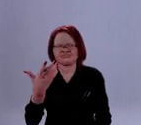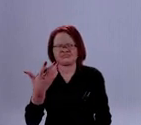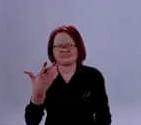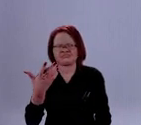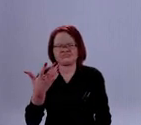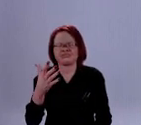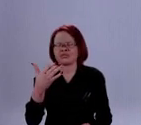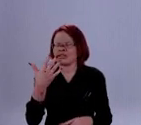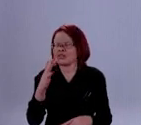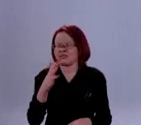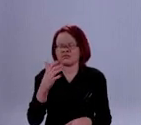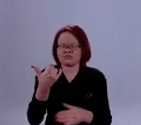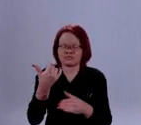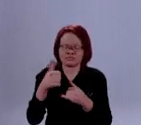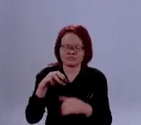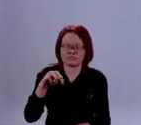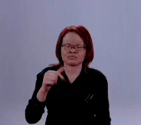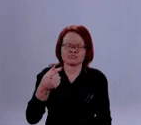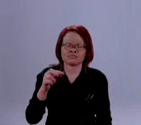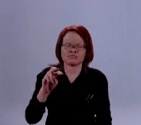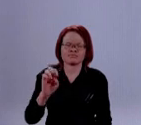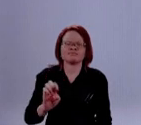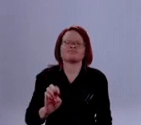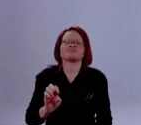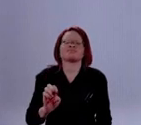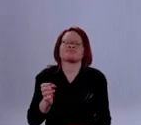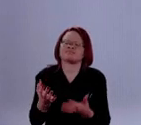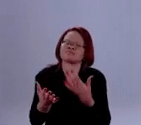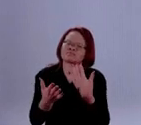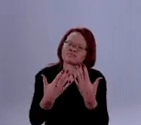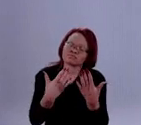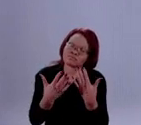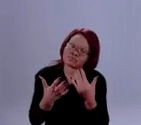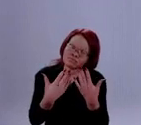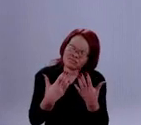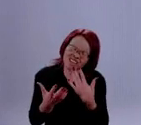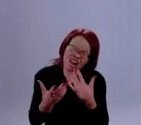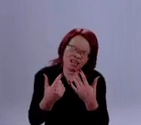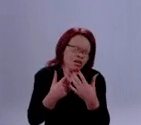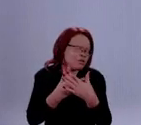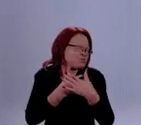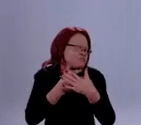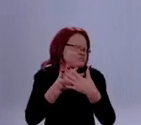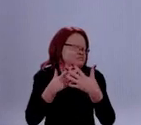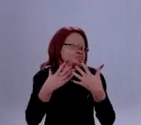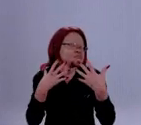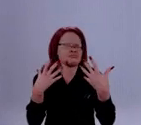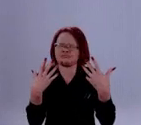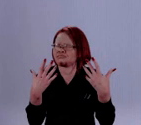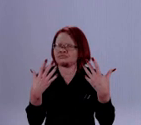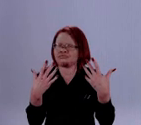todas as palavras terminadas em mente por exemplo conversei longamente